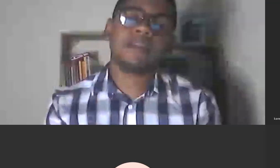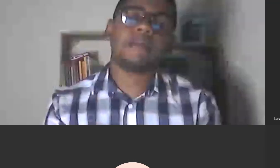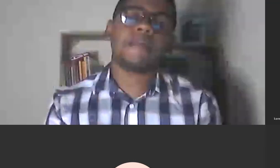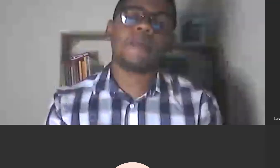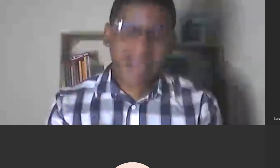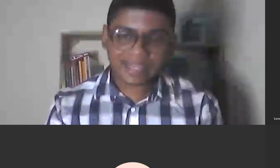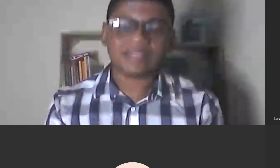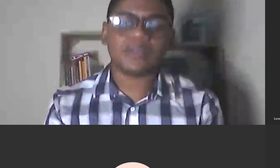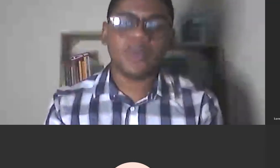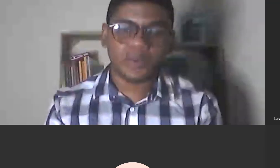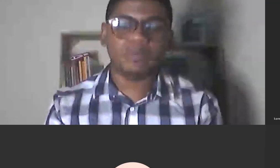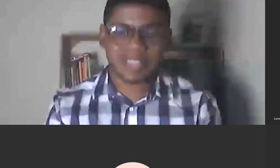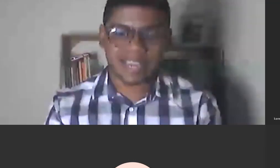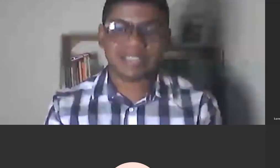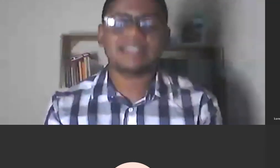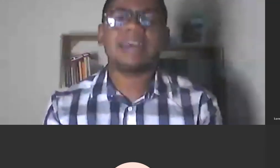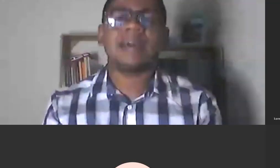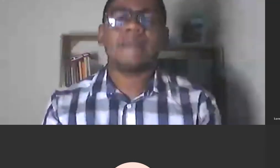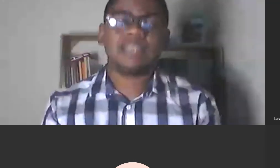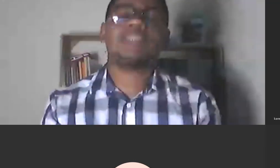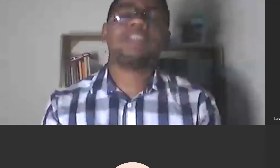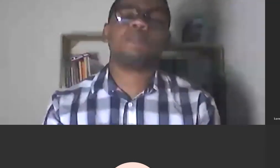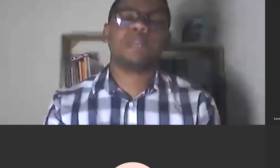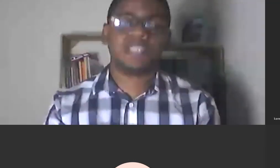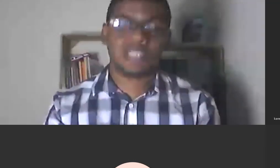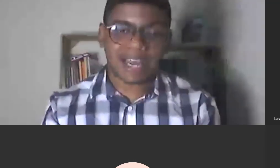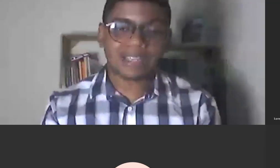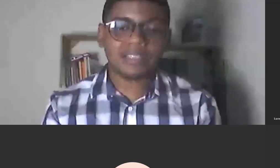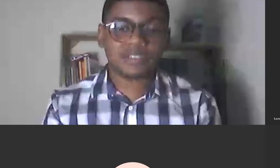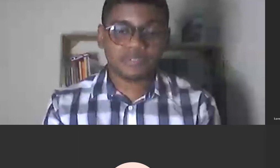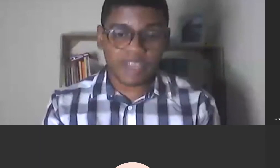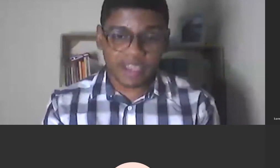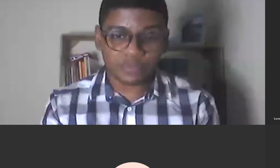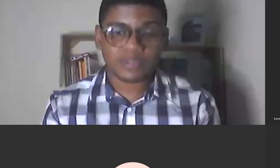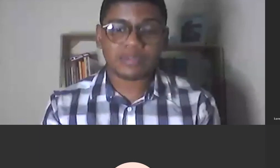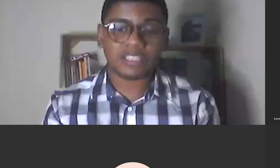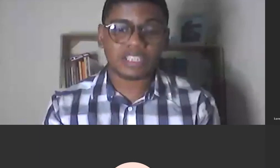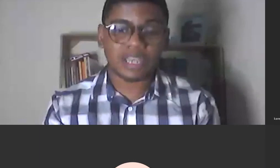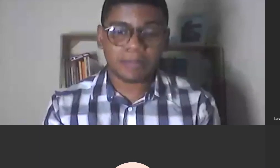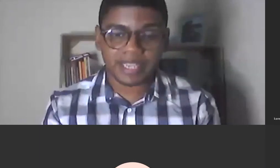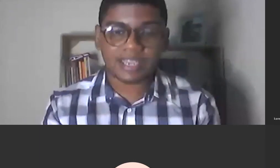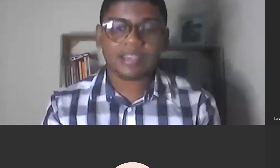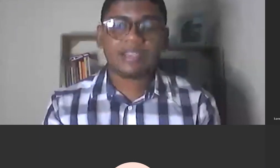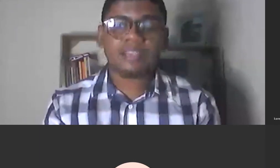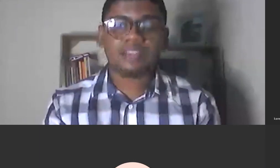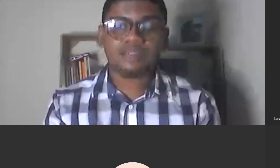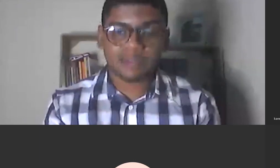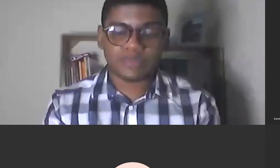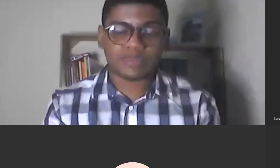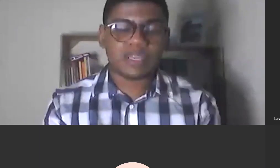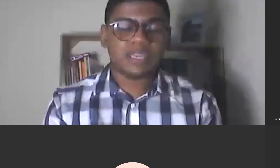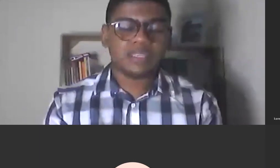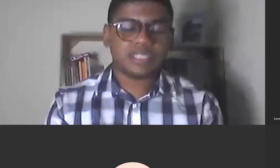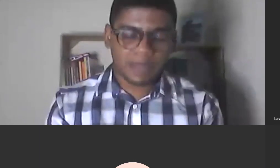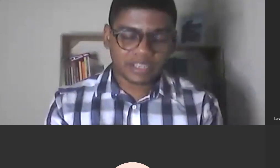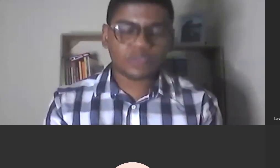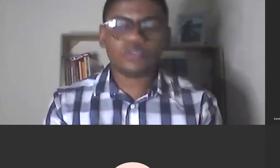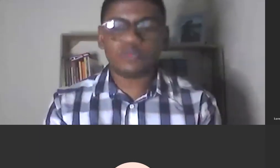gente tem mais um grupo de sinais para a gente praticar de verbos, para a gente aprender de